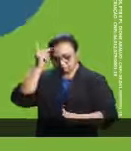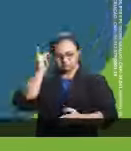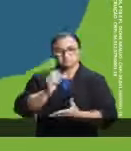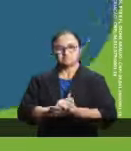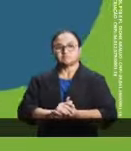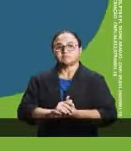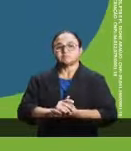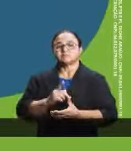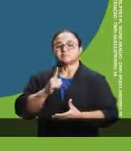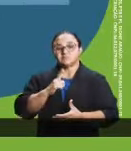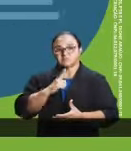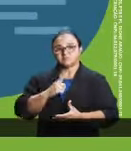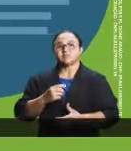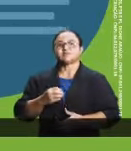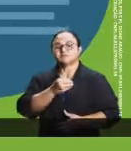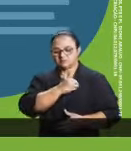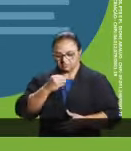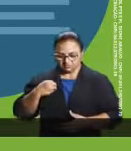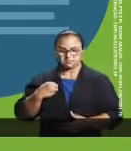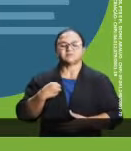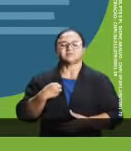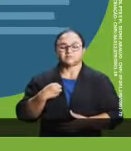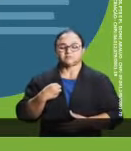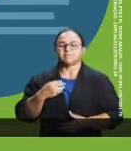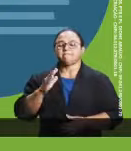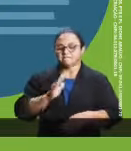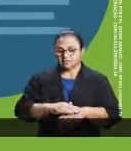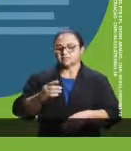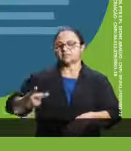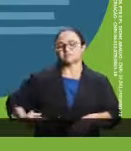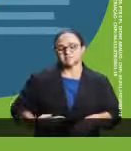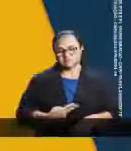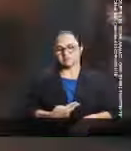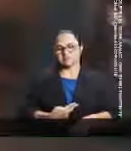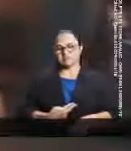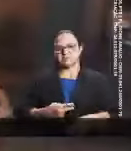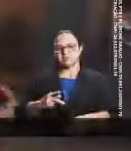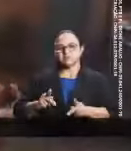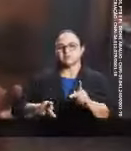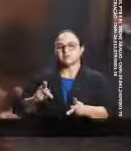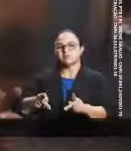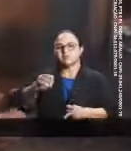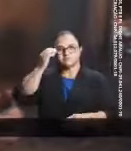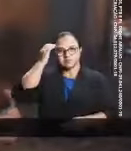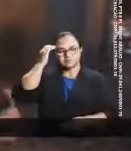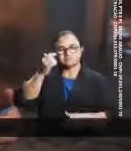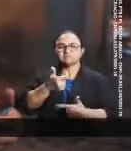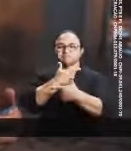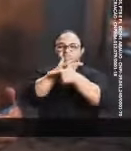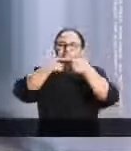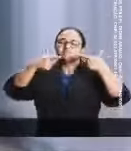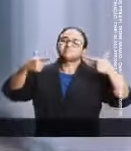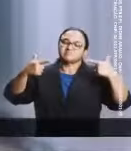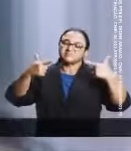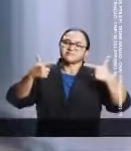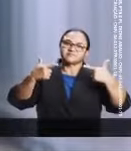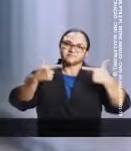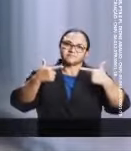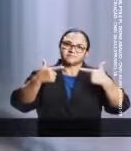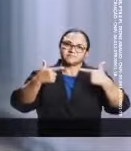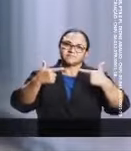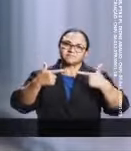vão ter mais exames mas cirurgia é o povo de Itumbiara voltando a sorrir